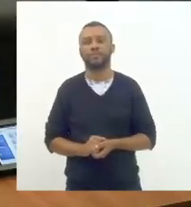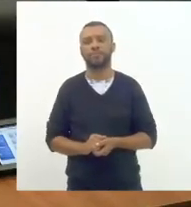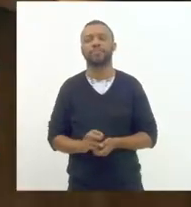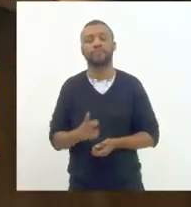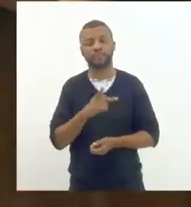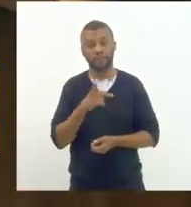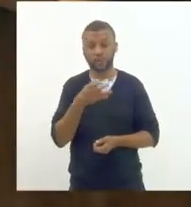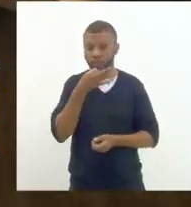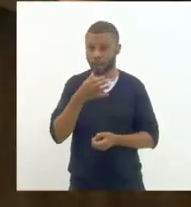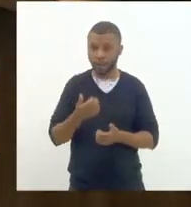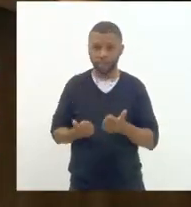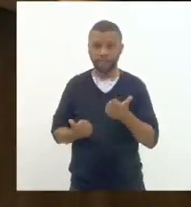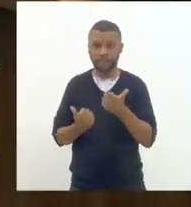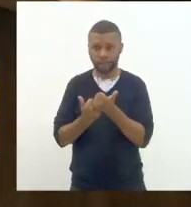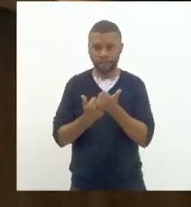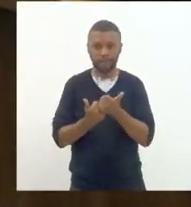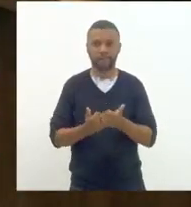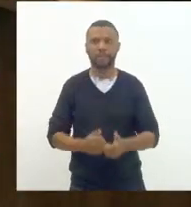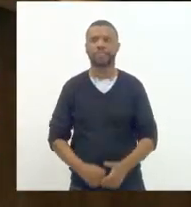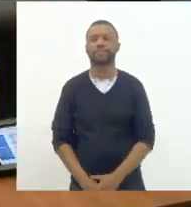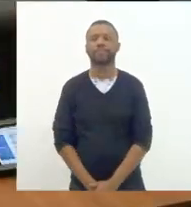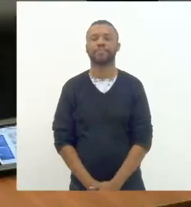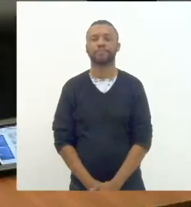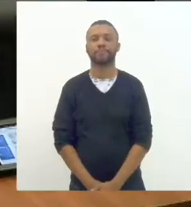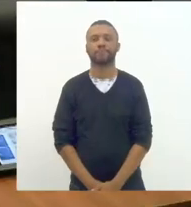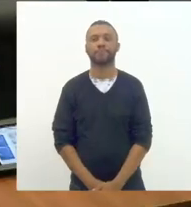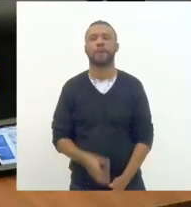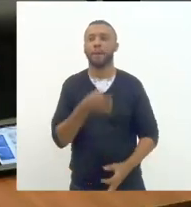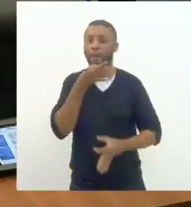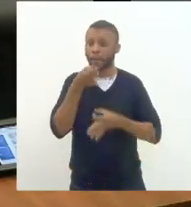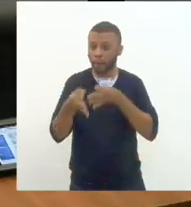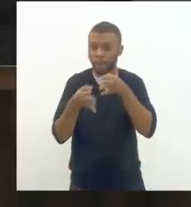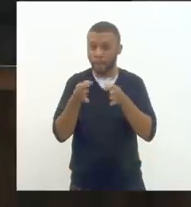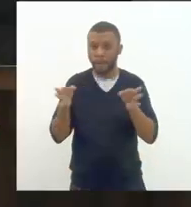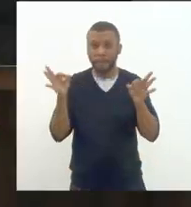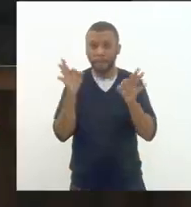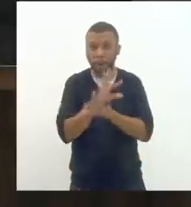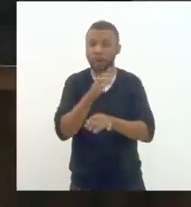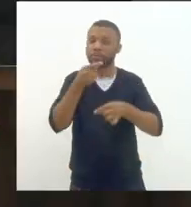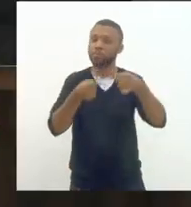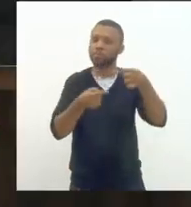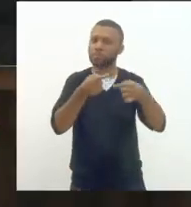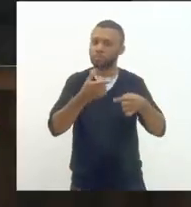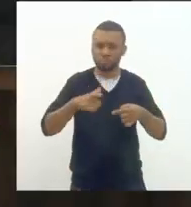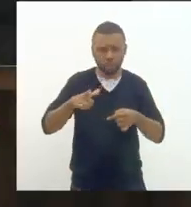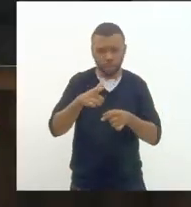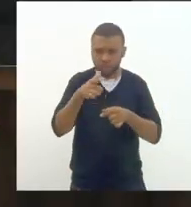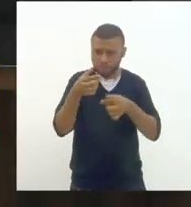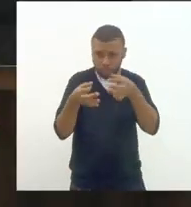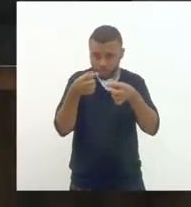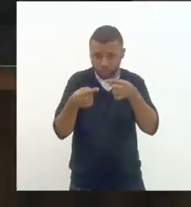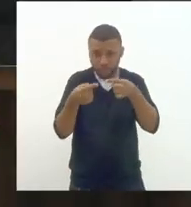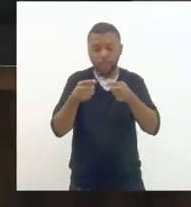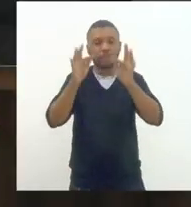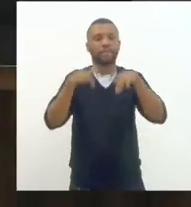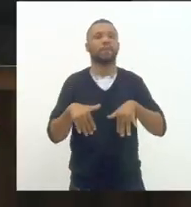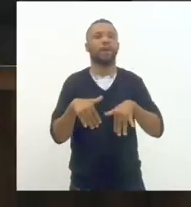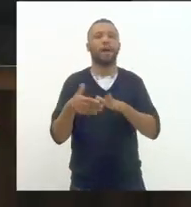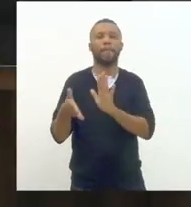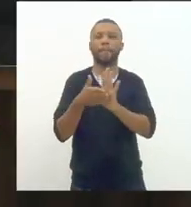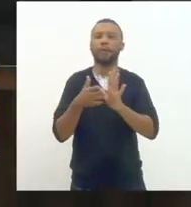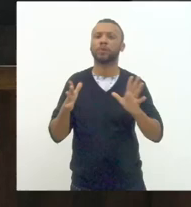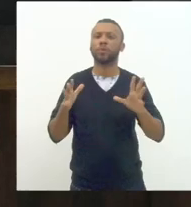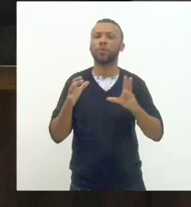Presidente, o parecer é favorável. Com os pareceres emitidos em discussão. Não havendo quem queira discutir, encerrada a discussão, a presente